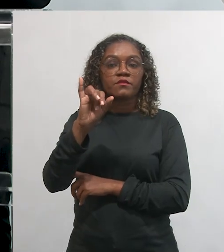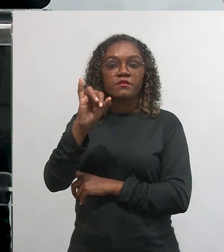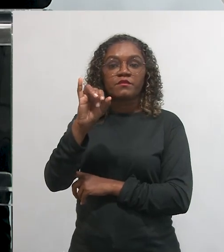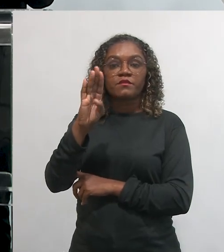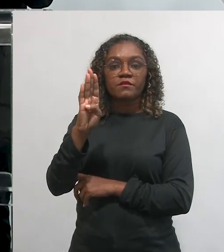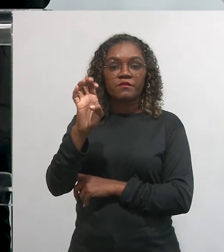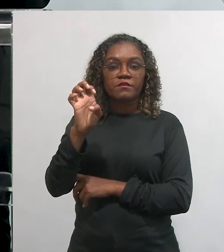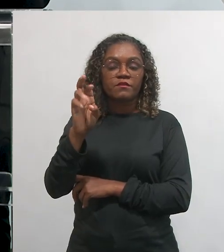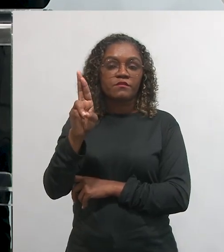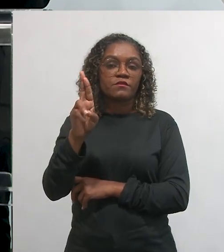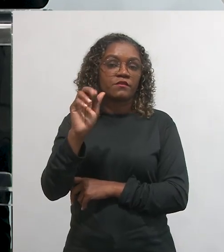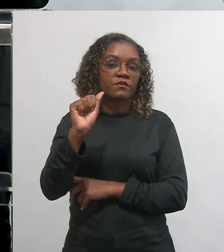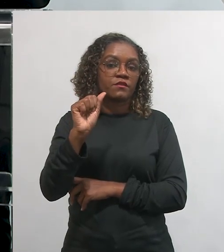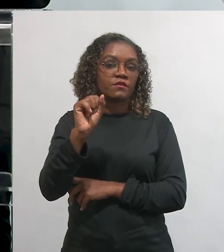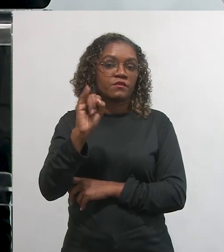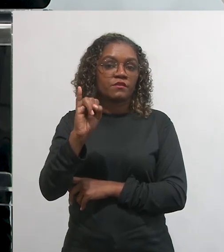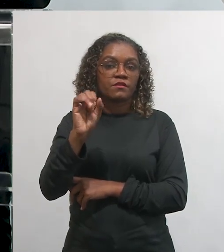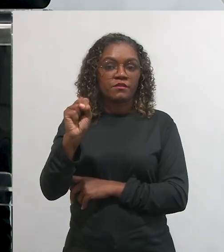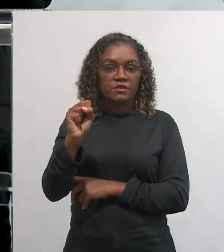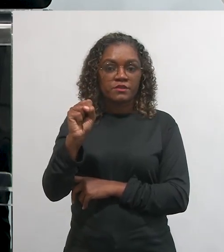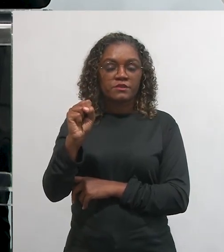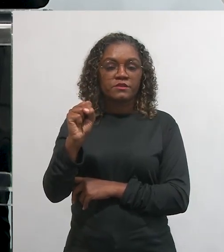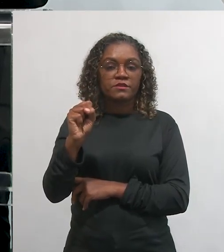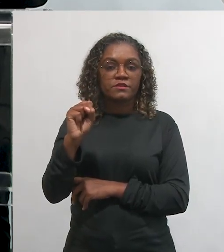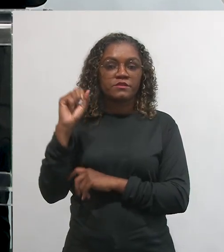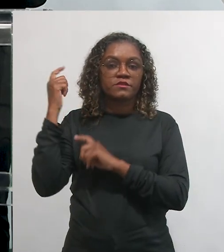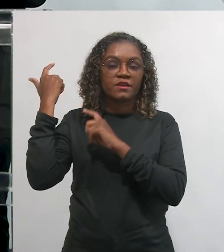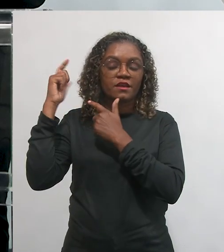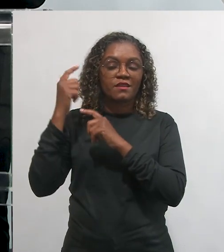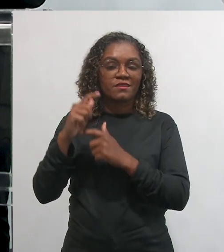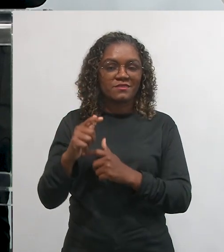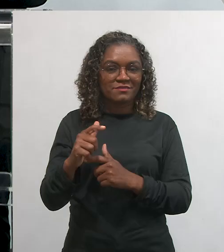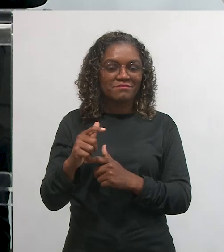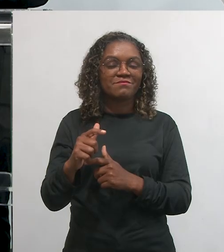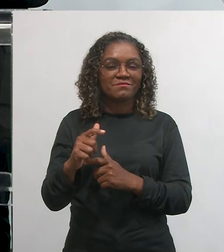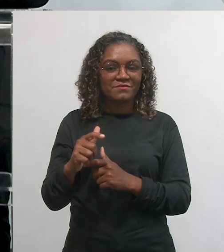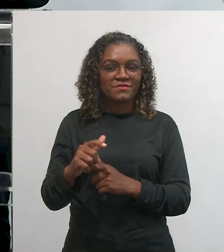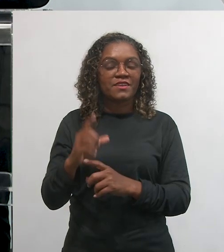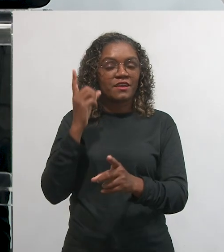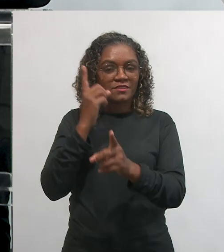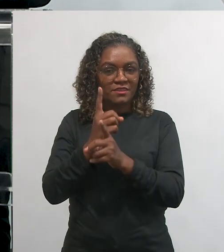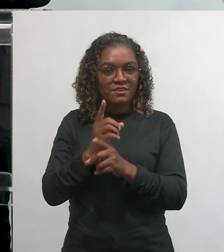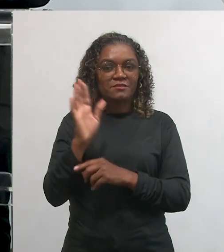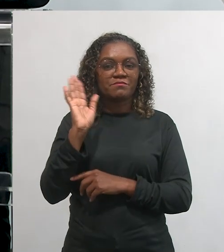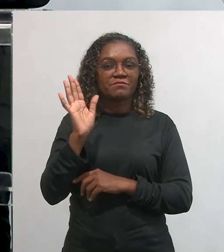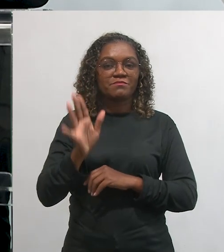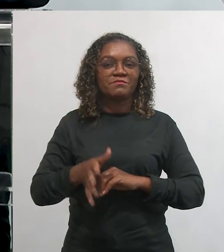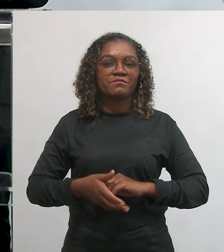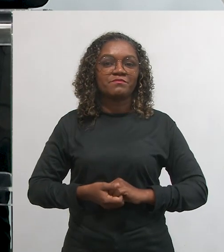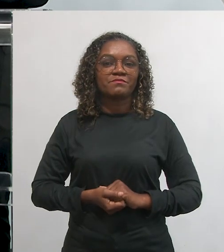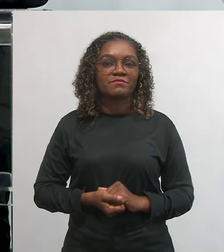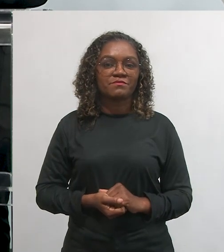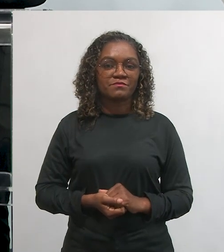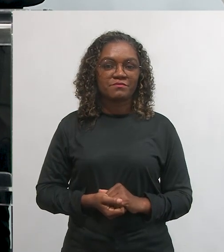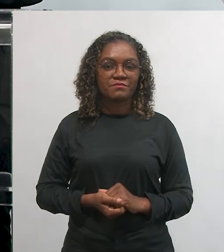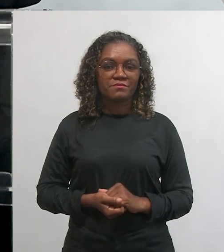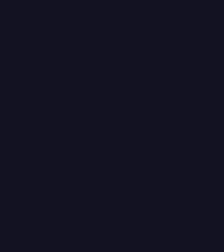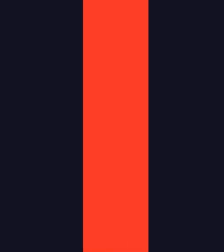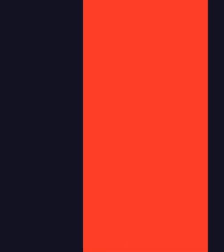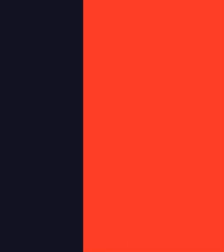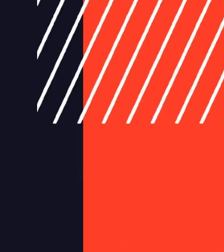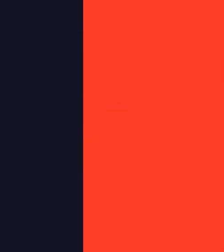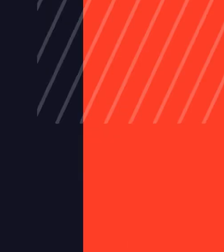dos liberais clássicos, né, do justnaturalismo, que é o Kant. Então, até a próxima aula.